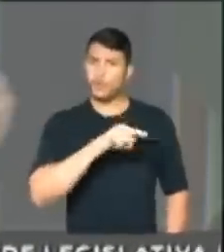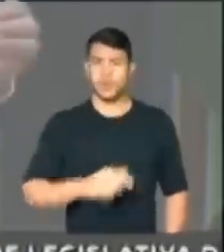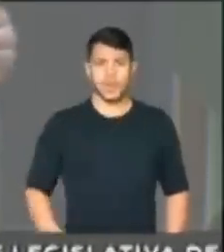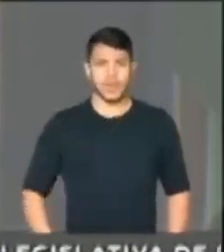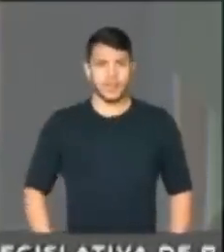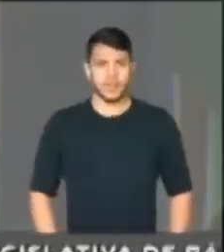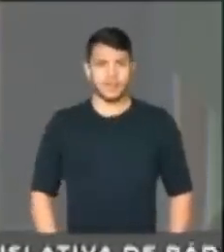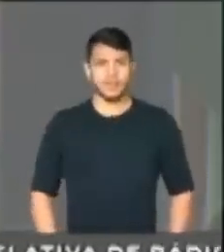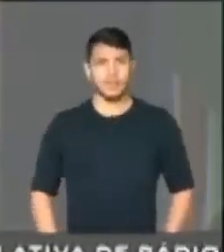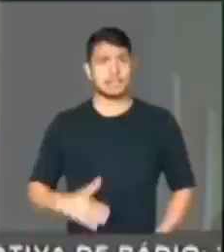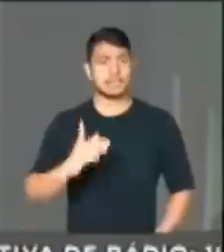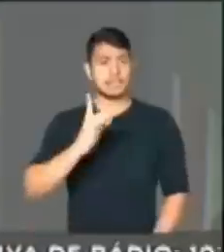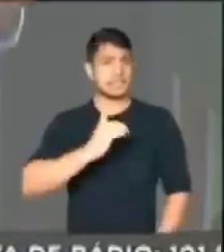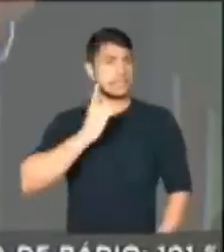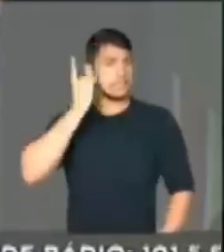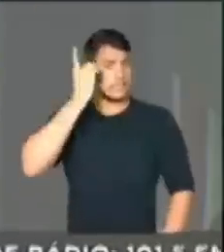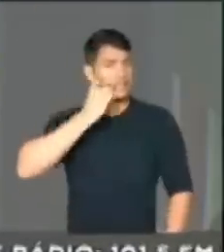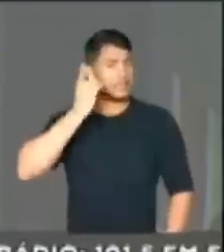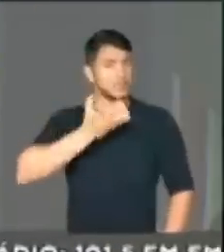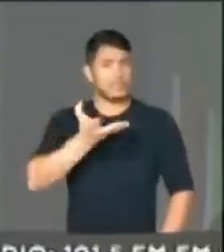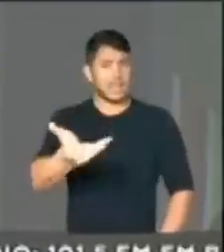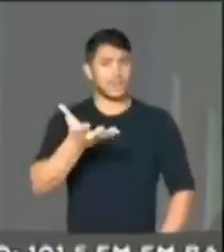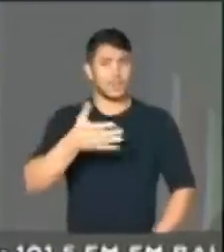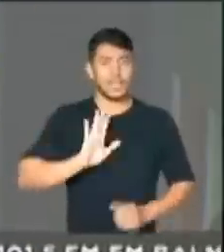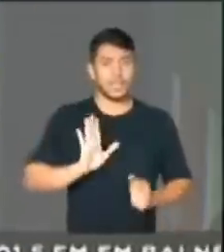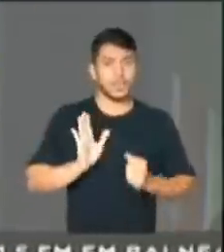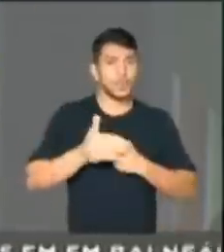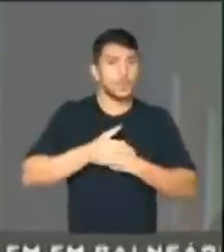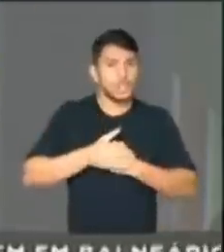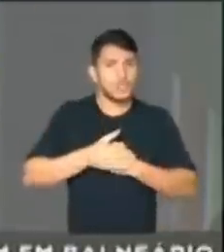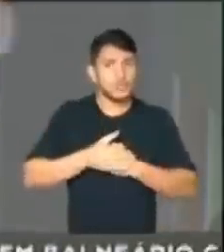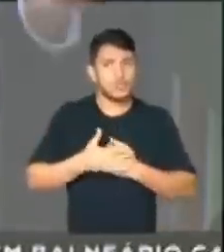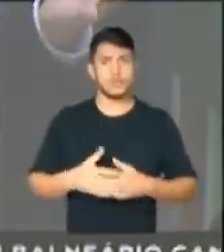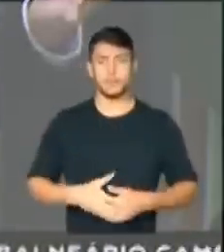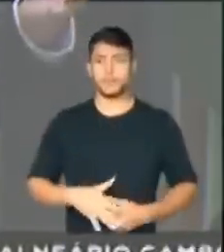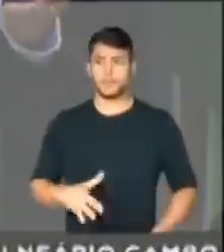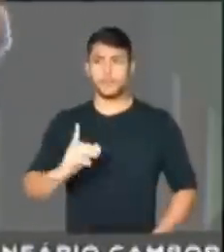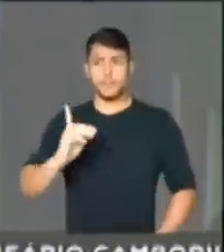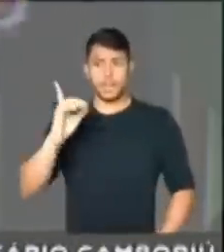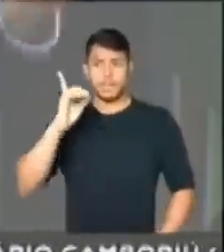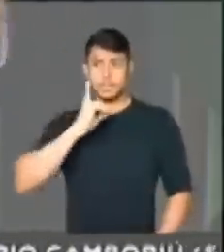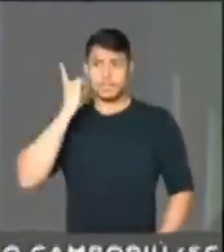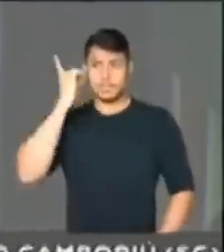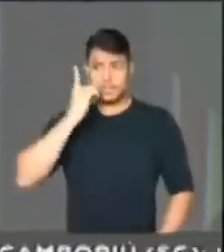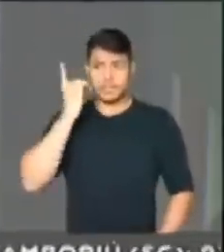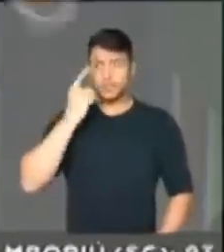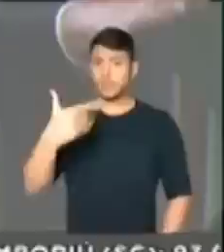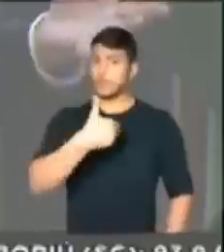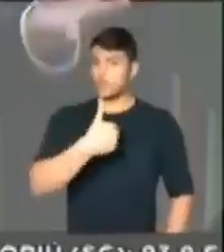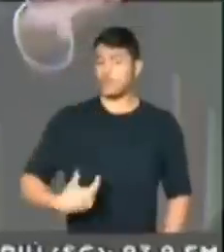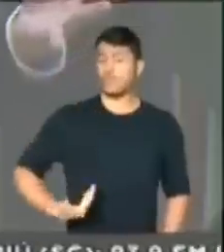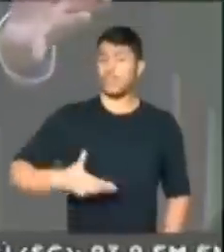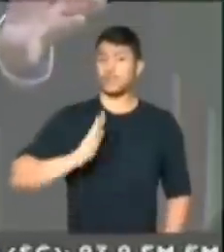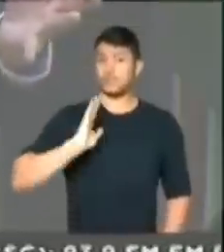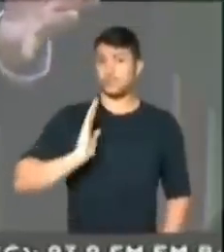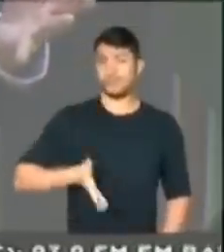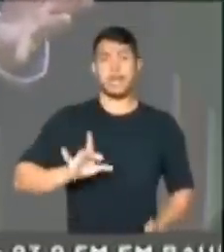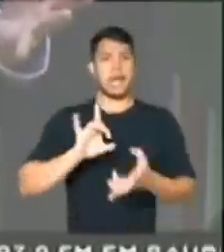Os deputados e deputadas do governo estão distribuindo recurso público a